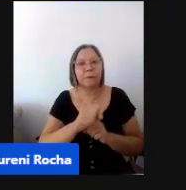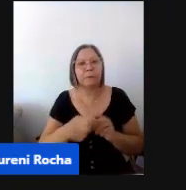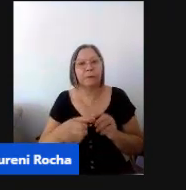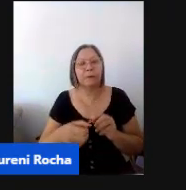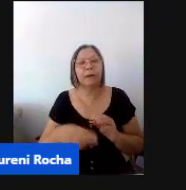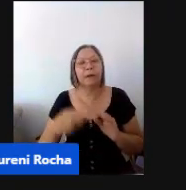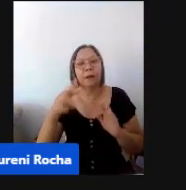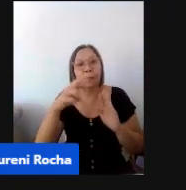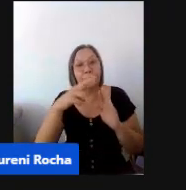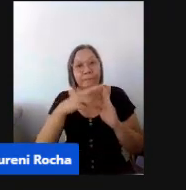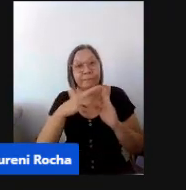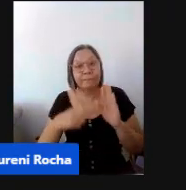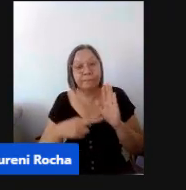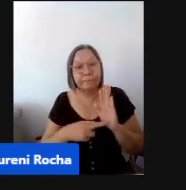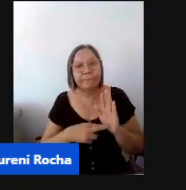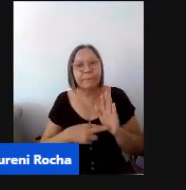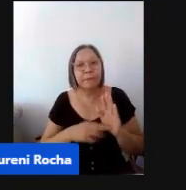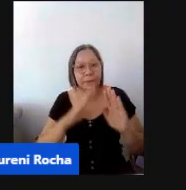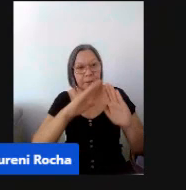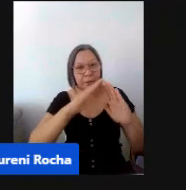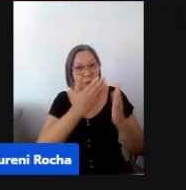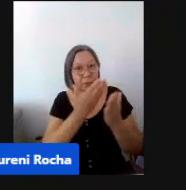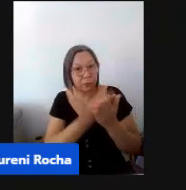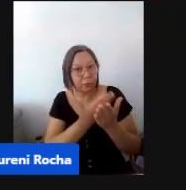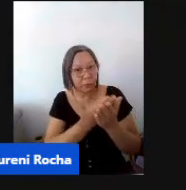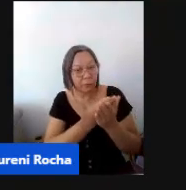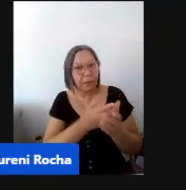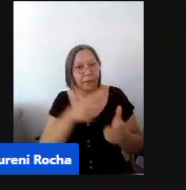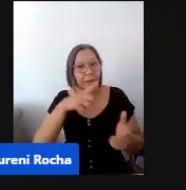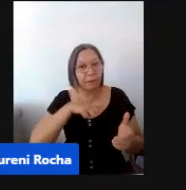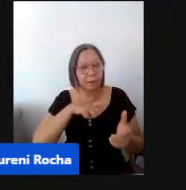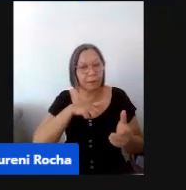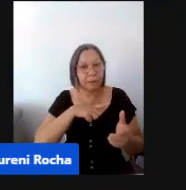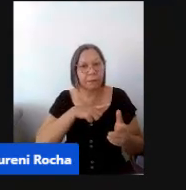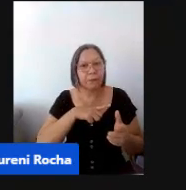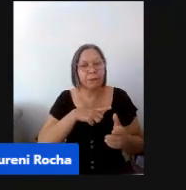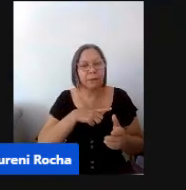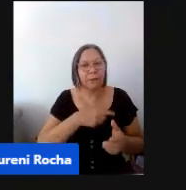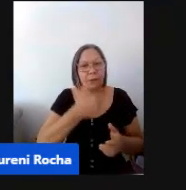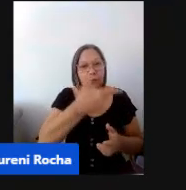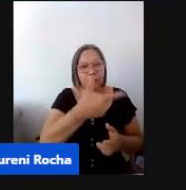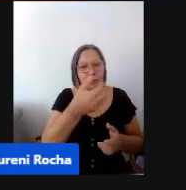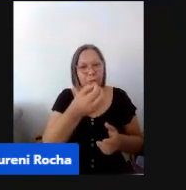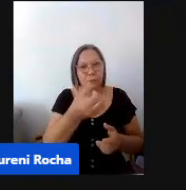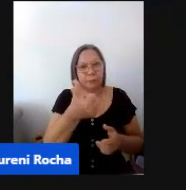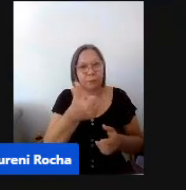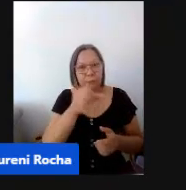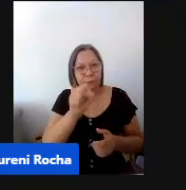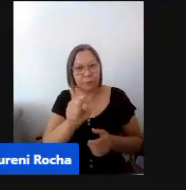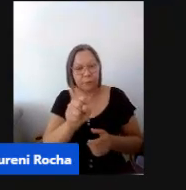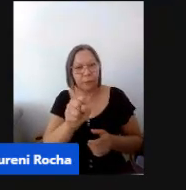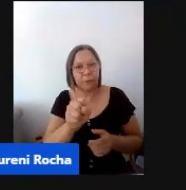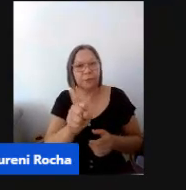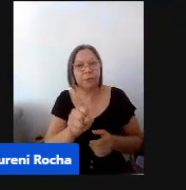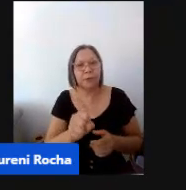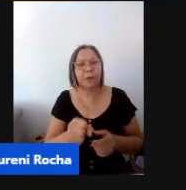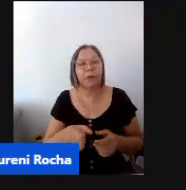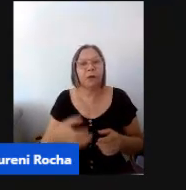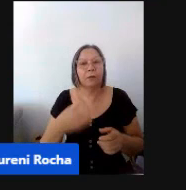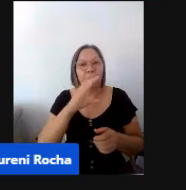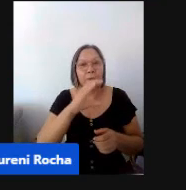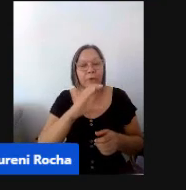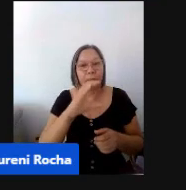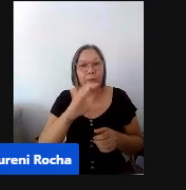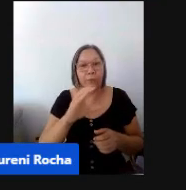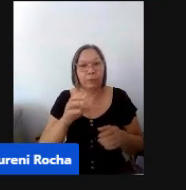escola, nós temos a partir de 2018, onde o Conselho Nacional de Educação, através da